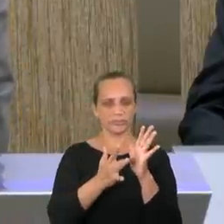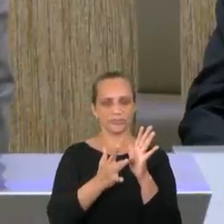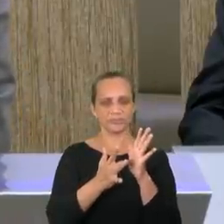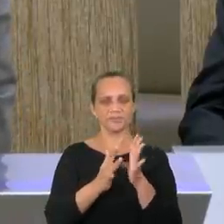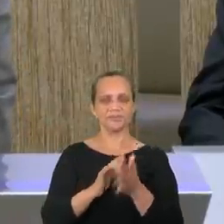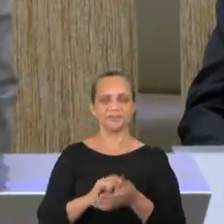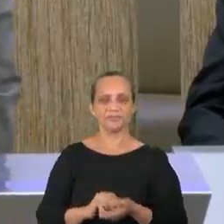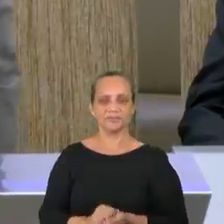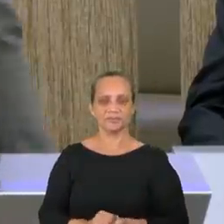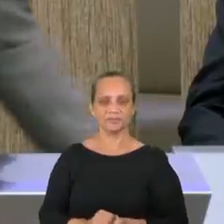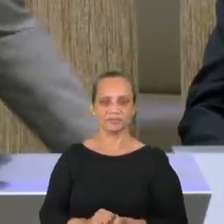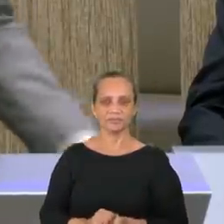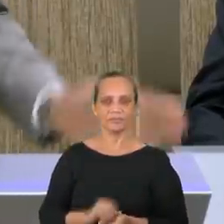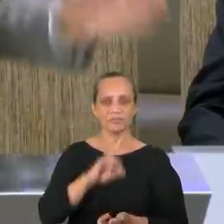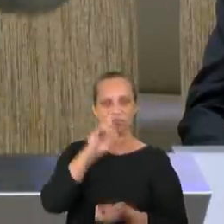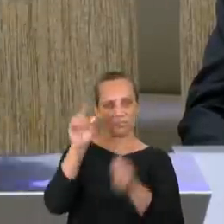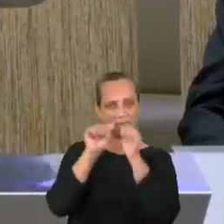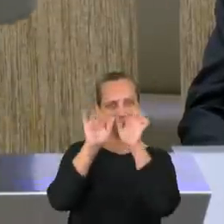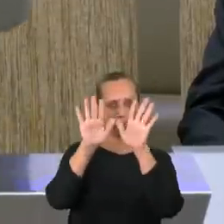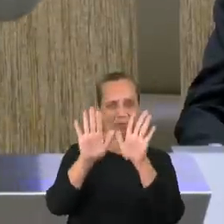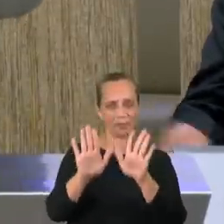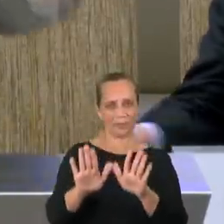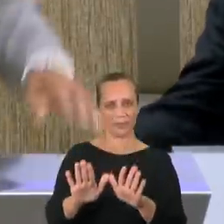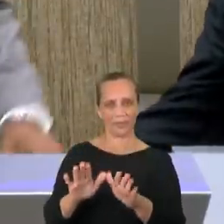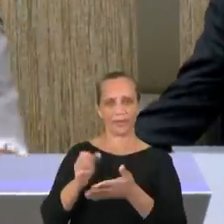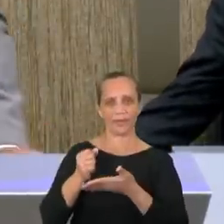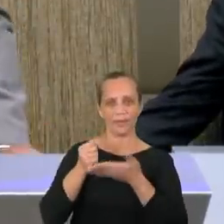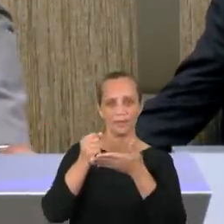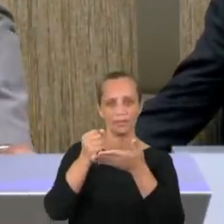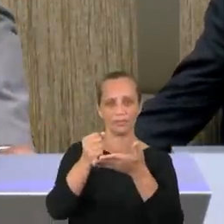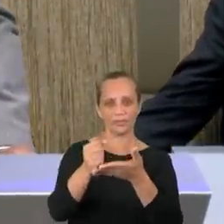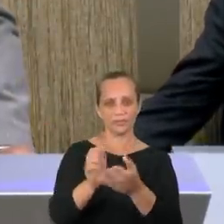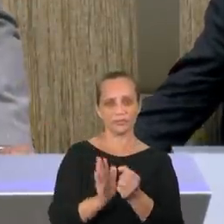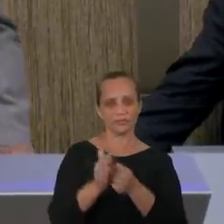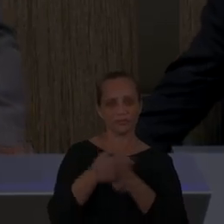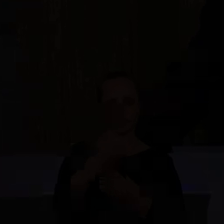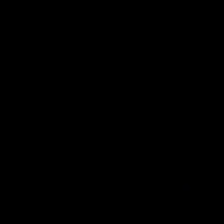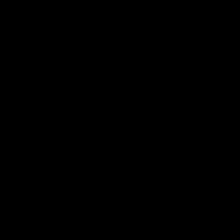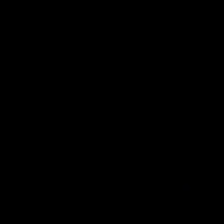vossas vestes. Que Deus nos ajude a guardar a sua palavra.